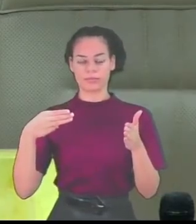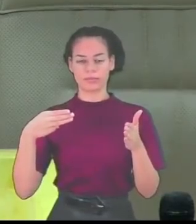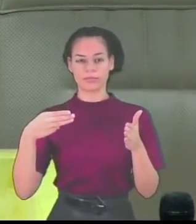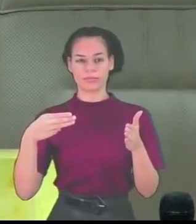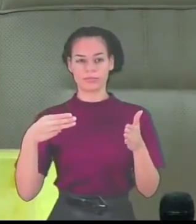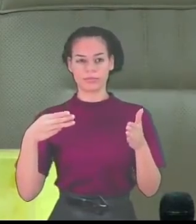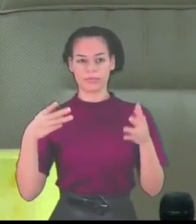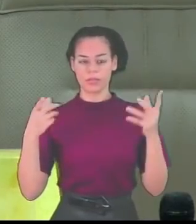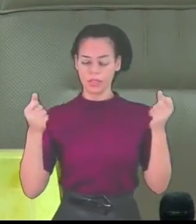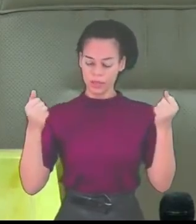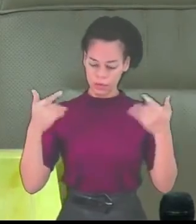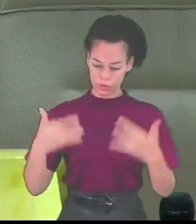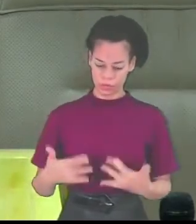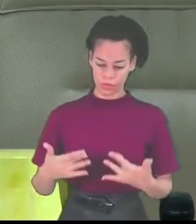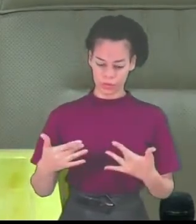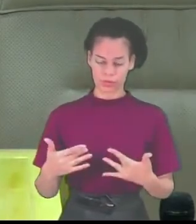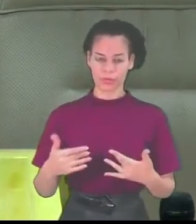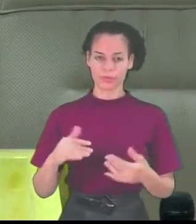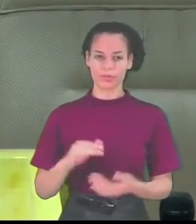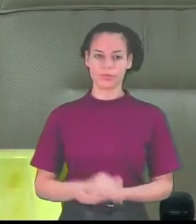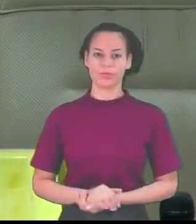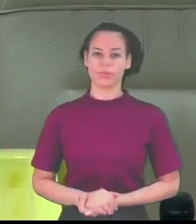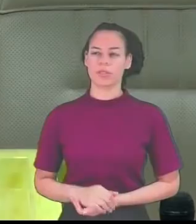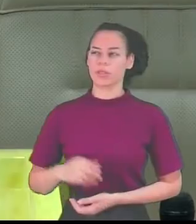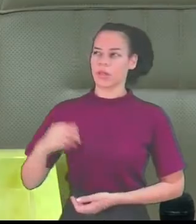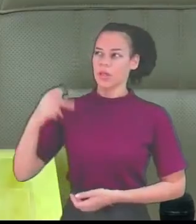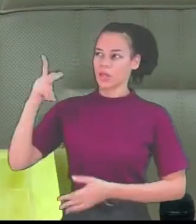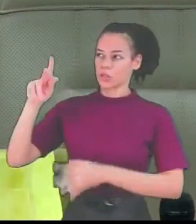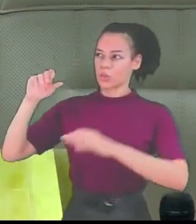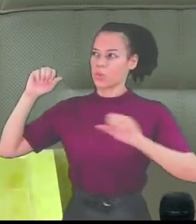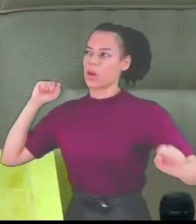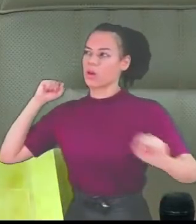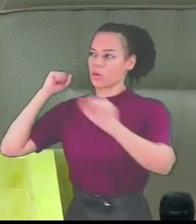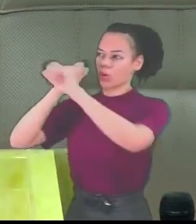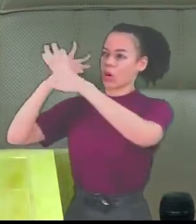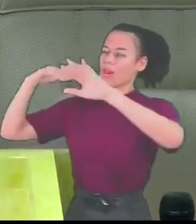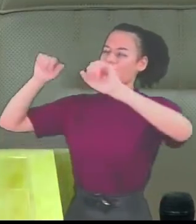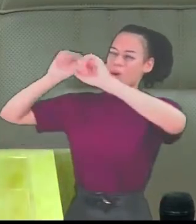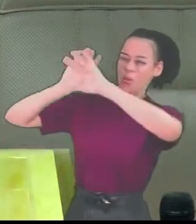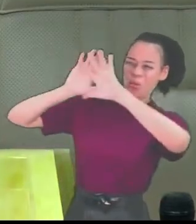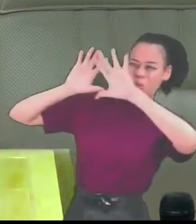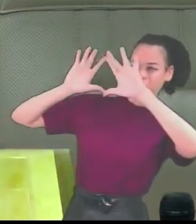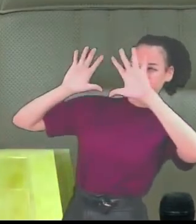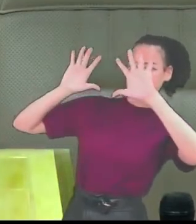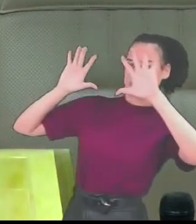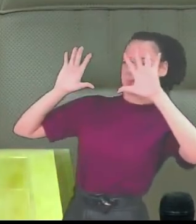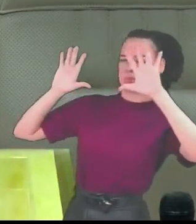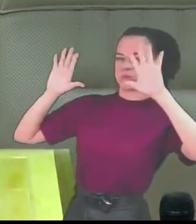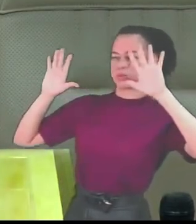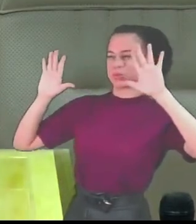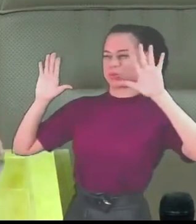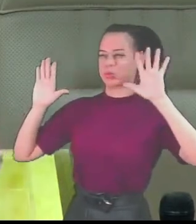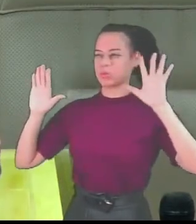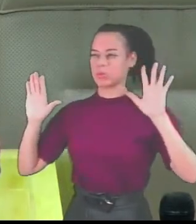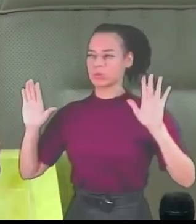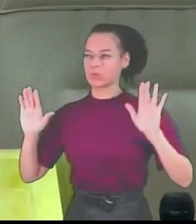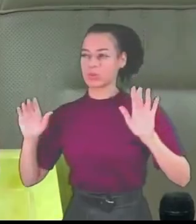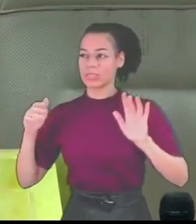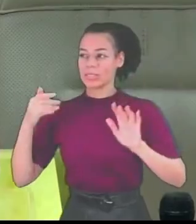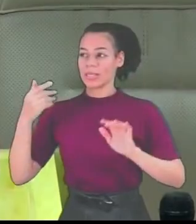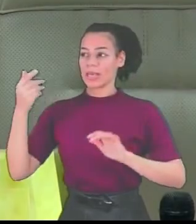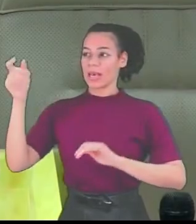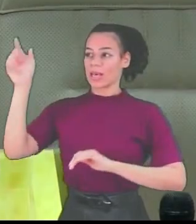e o qual sendo o Resplendor da sua glória EA expressa imagem da sua pessoa